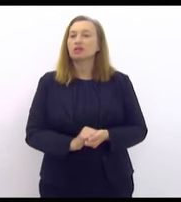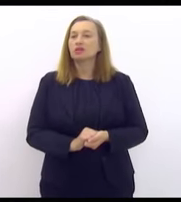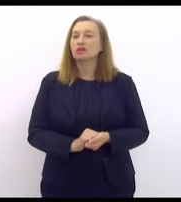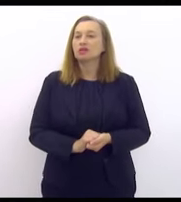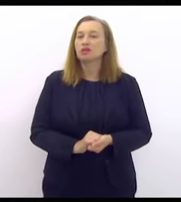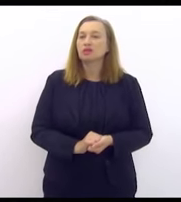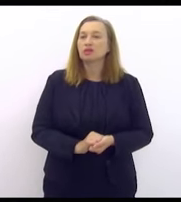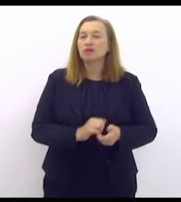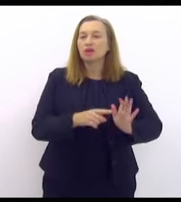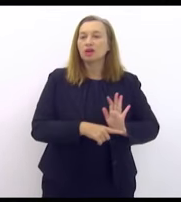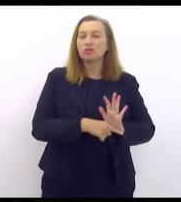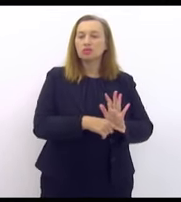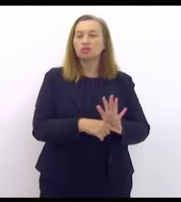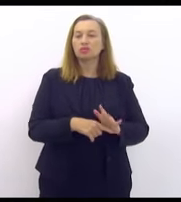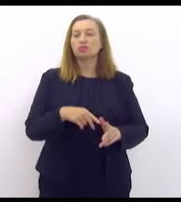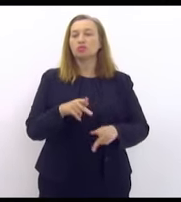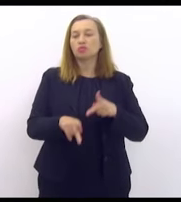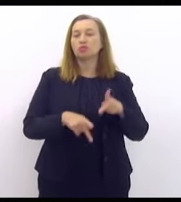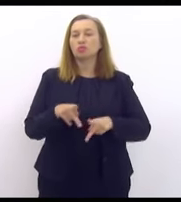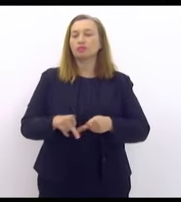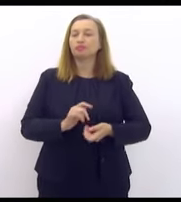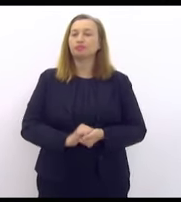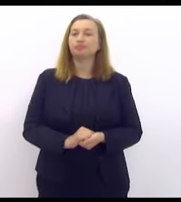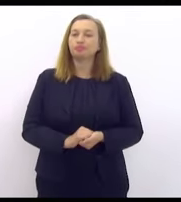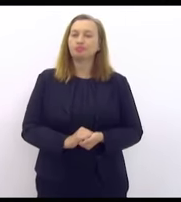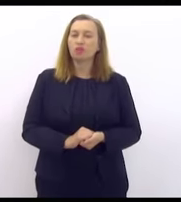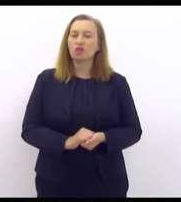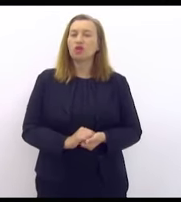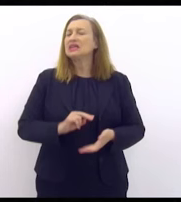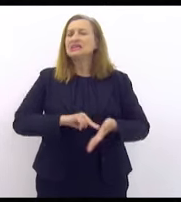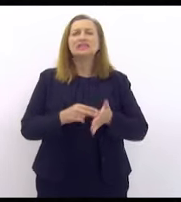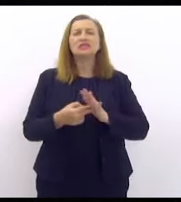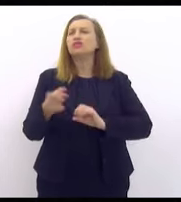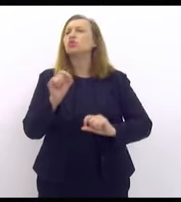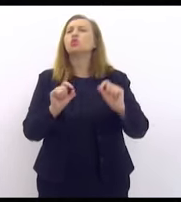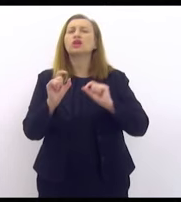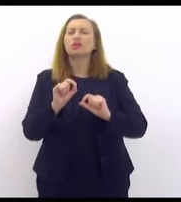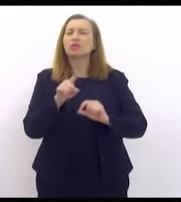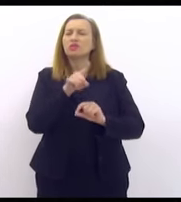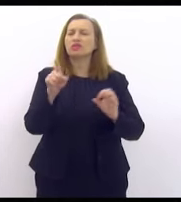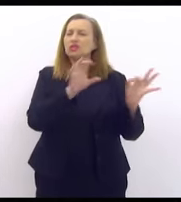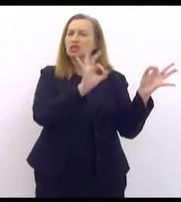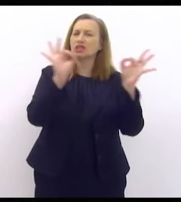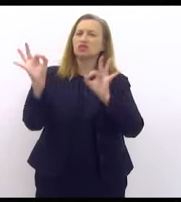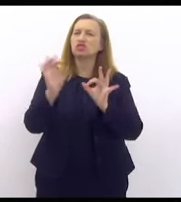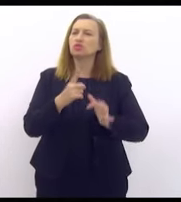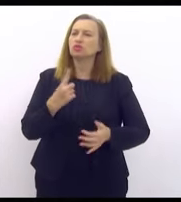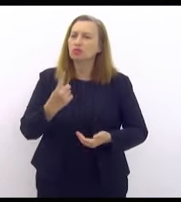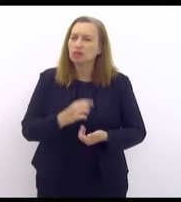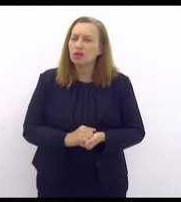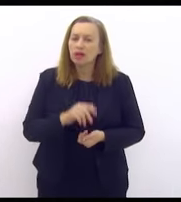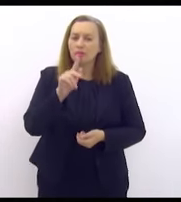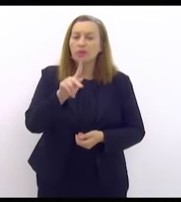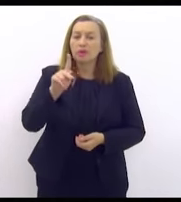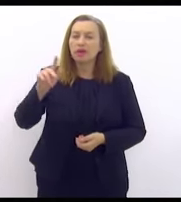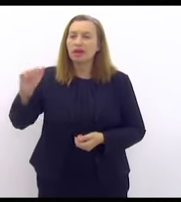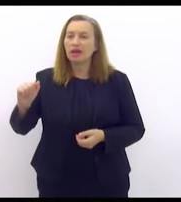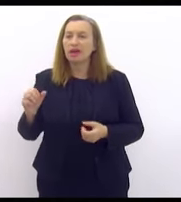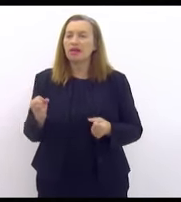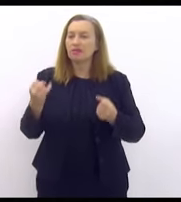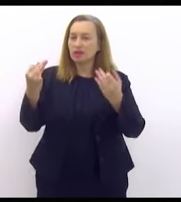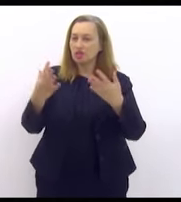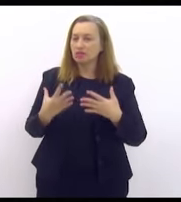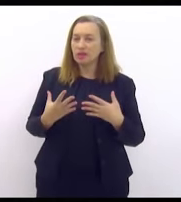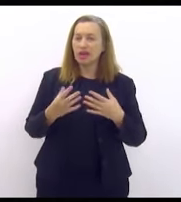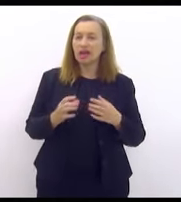bens e serviços para a população. O que quer dizer isso, para você que não está nos assistindo? O PPA vai nos dizer, em